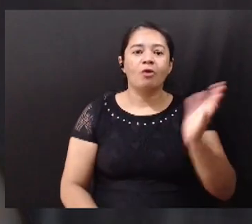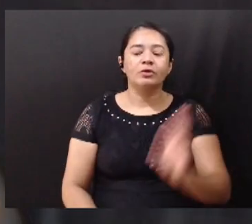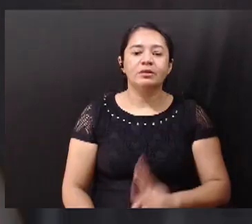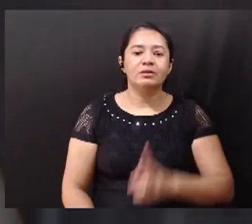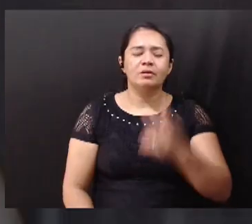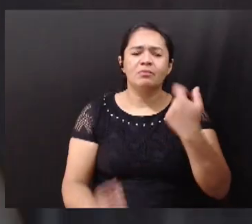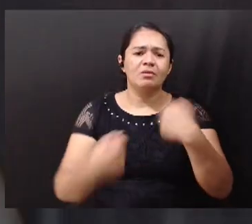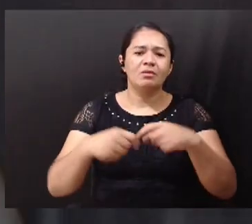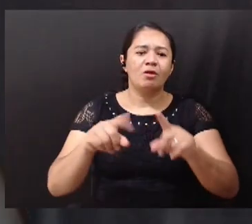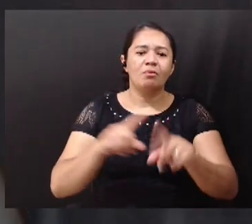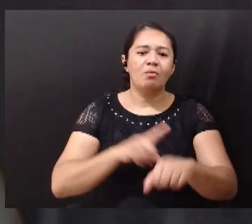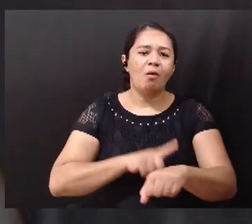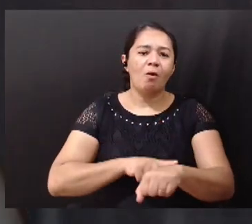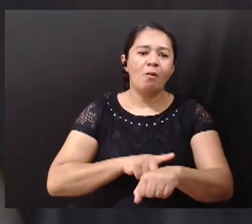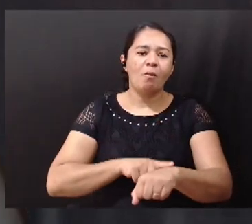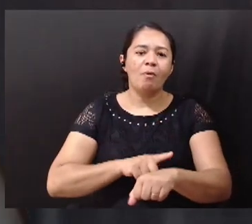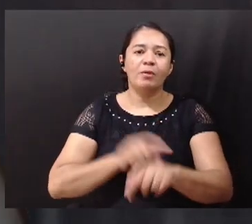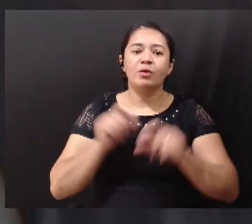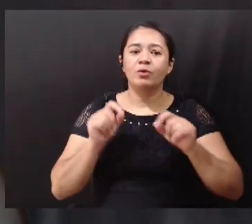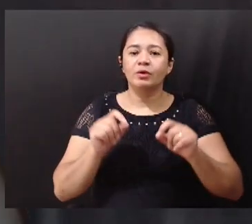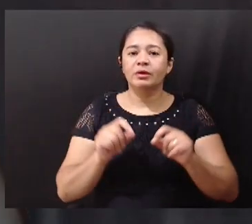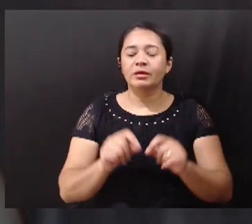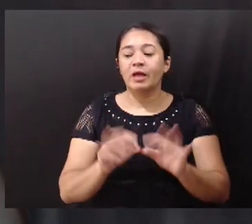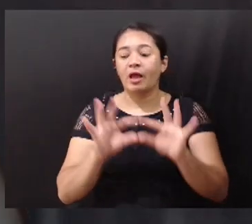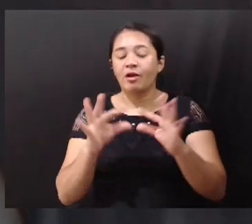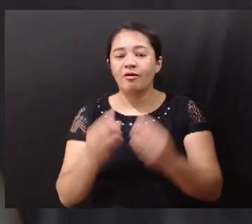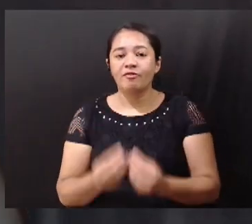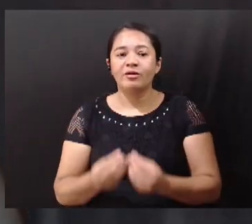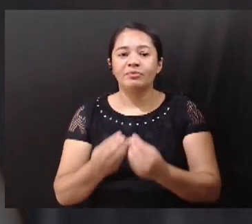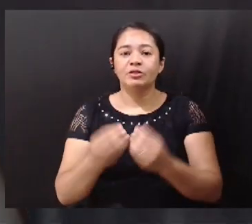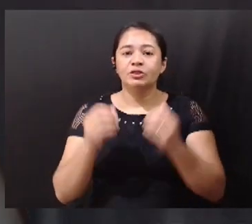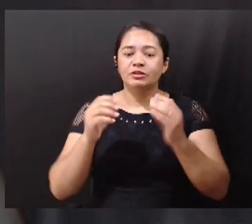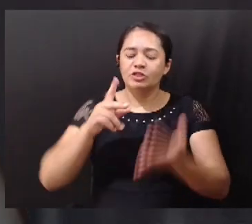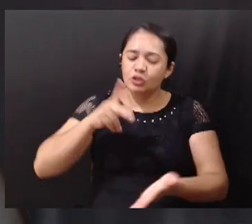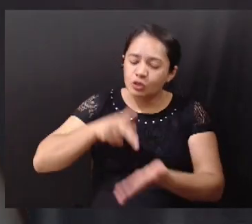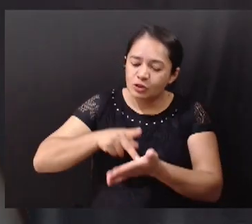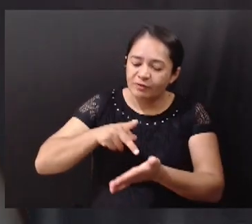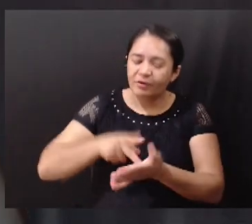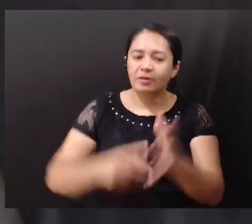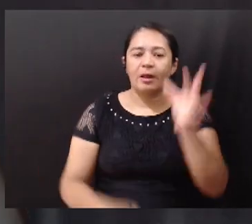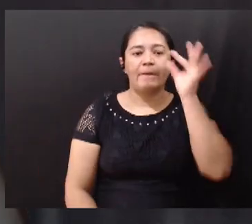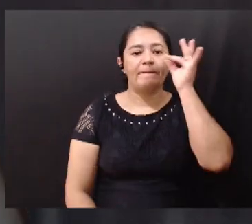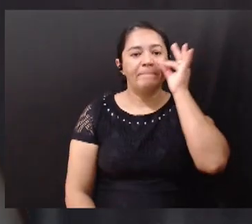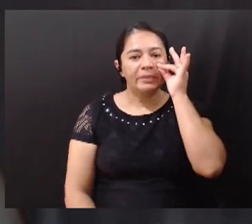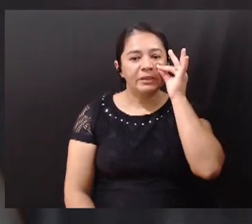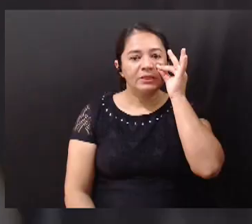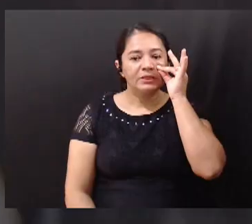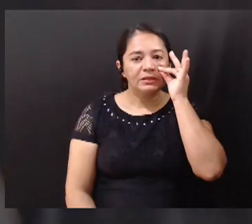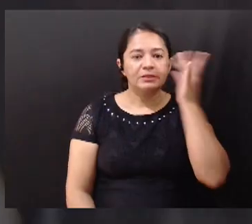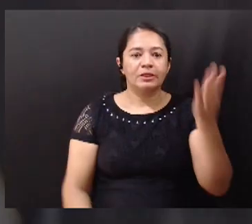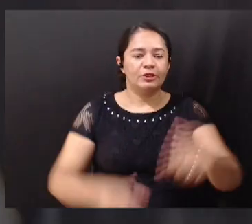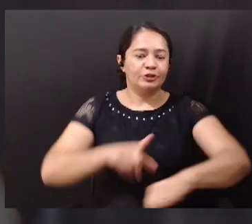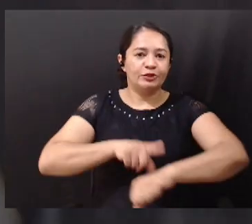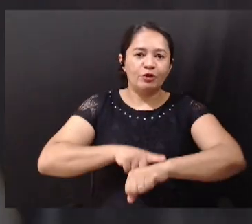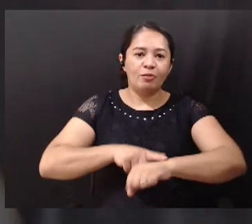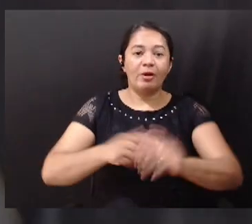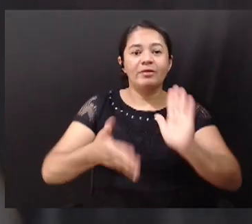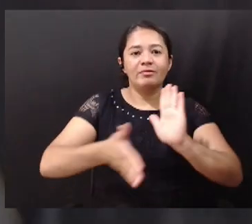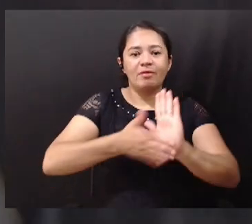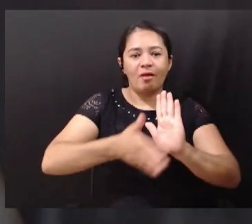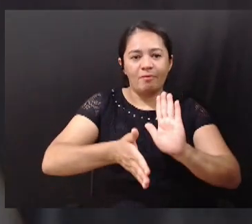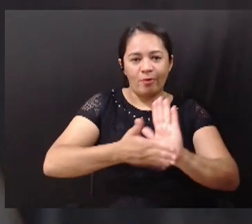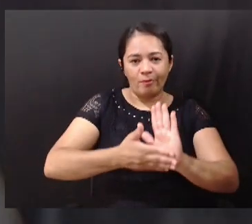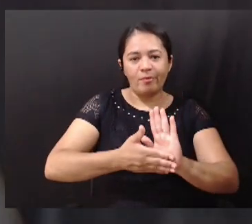momentos, mas momentos em que esses pais estão efetivamente presentes naquela tarefa, naquela proposta que está sendo